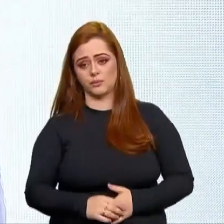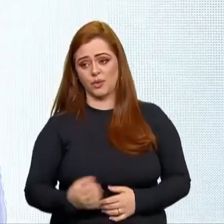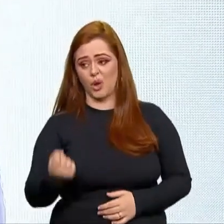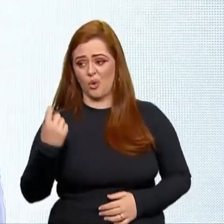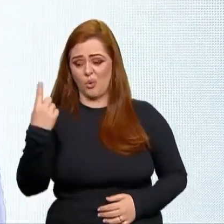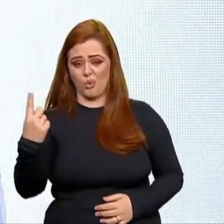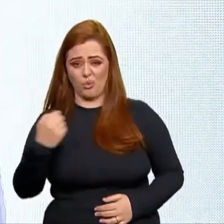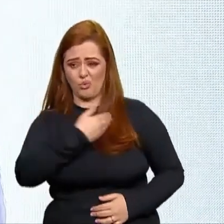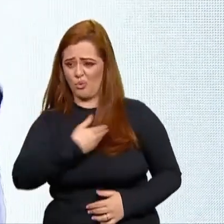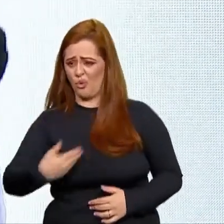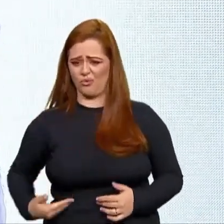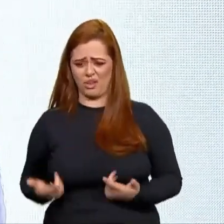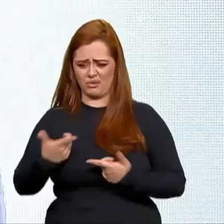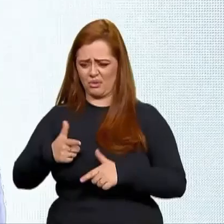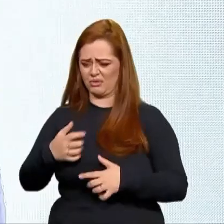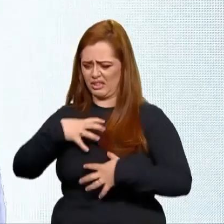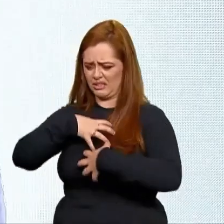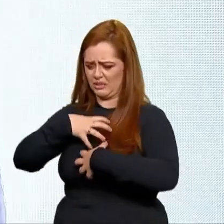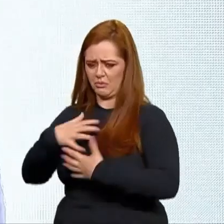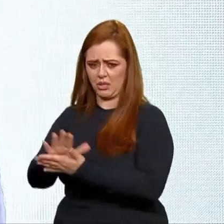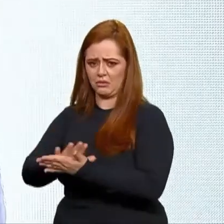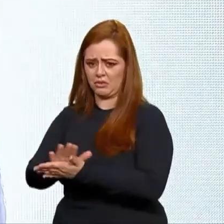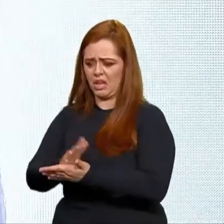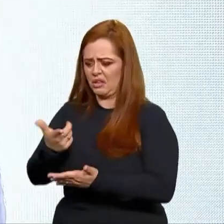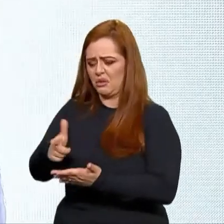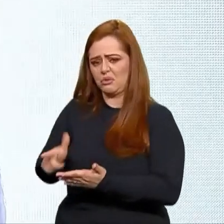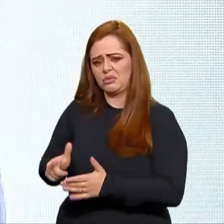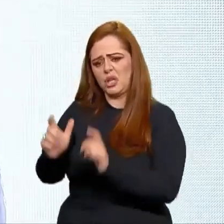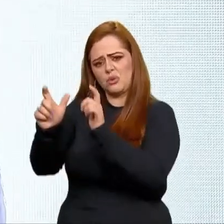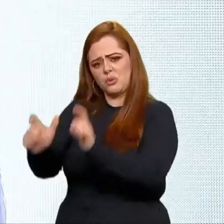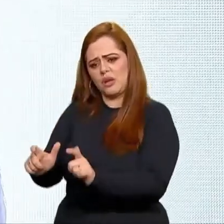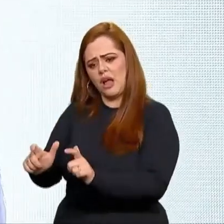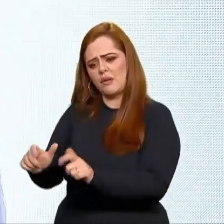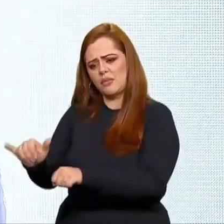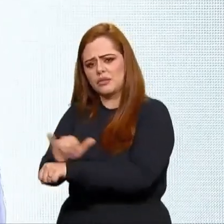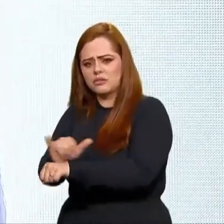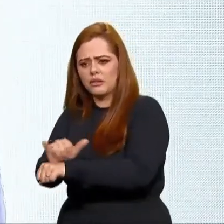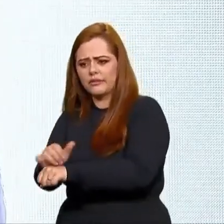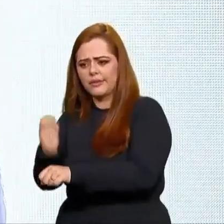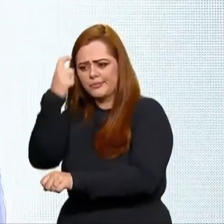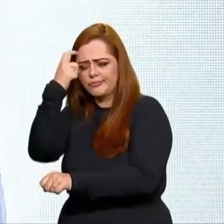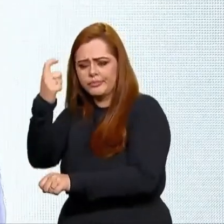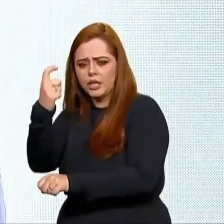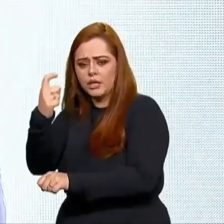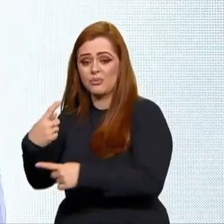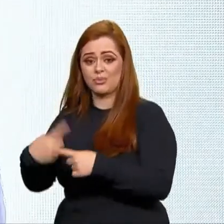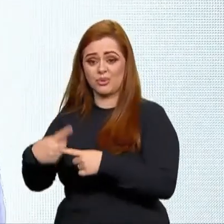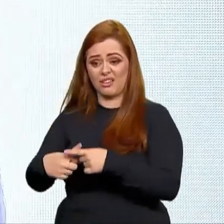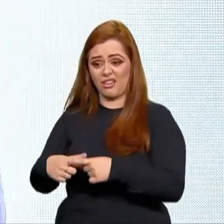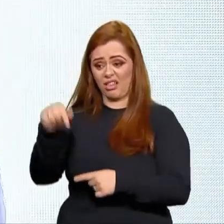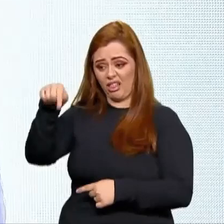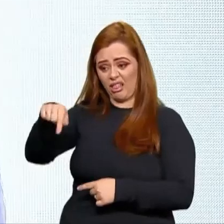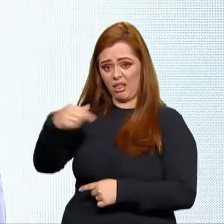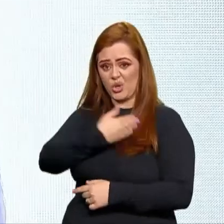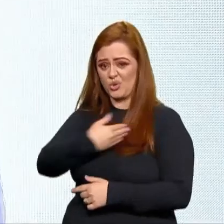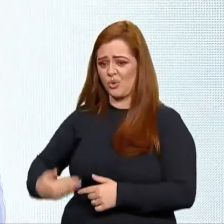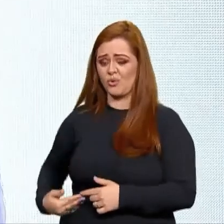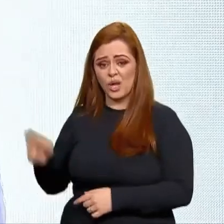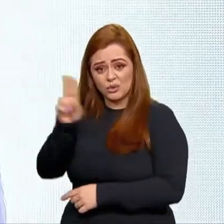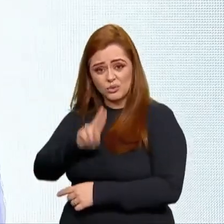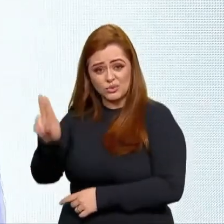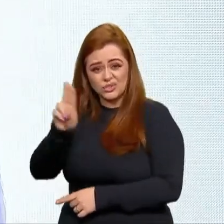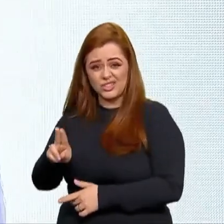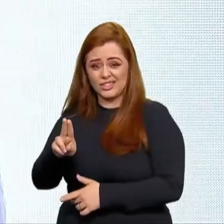Num governo insensível, não há espaço para planejamento, porque este governo, ele se utiliza exatamente